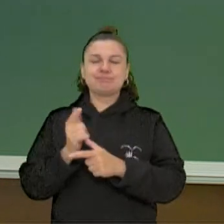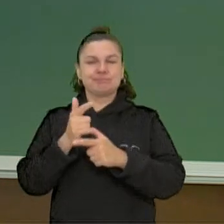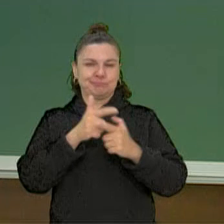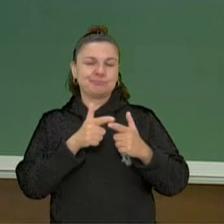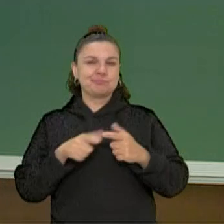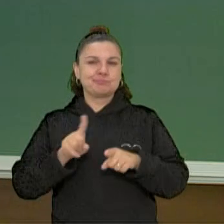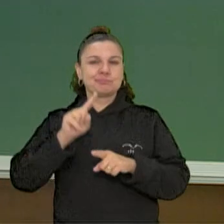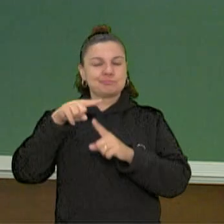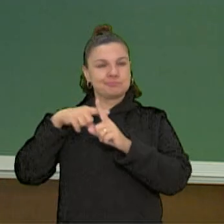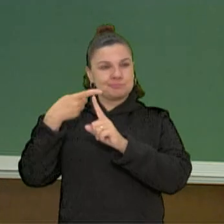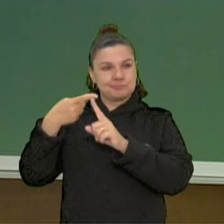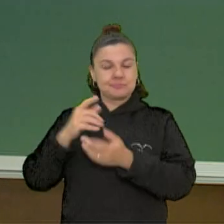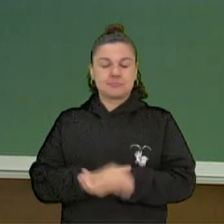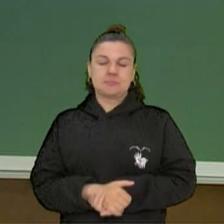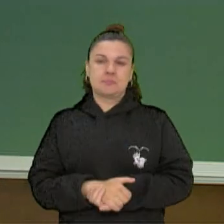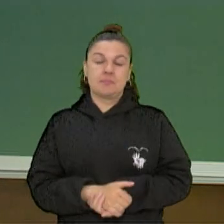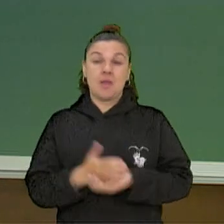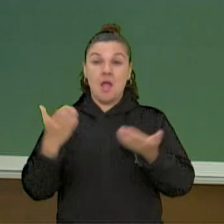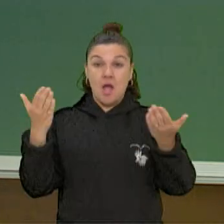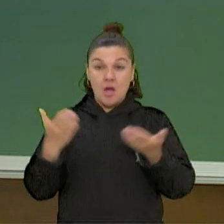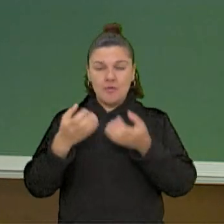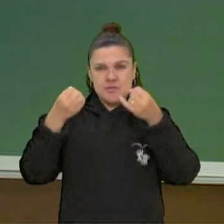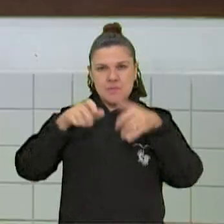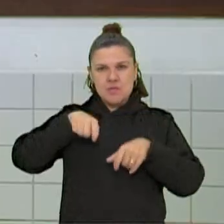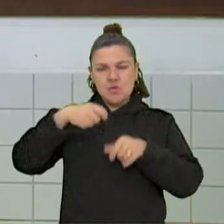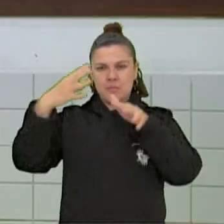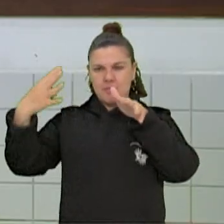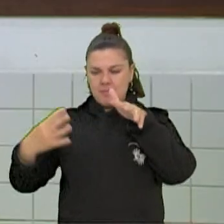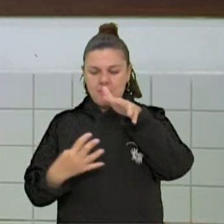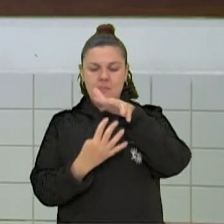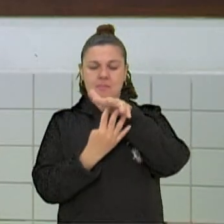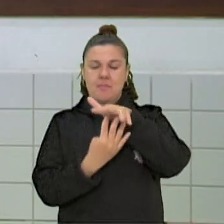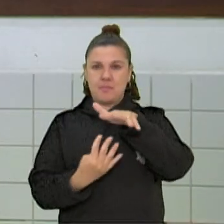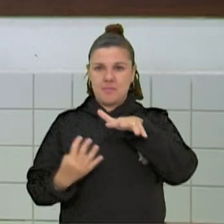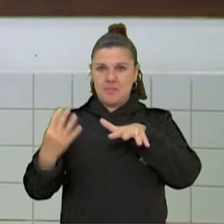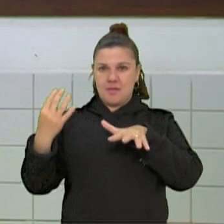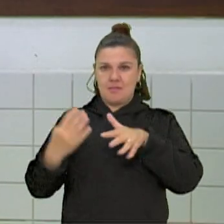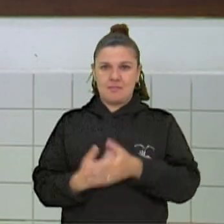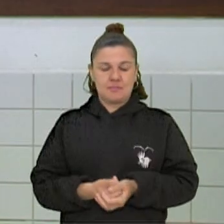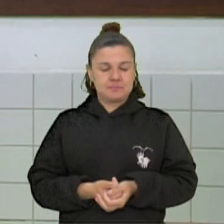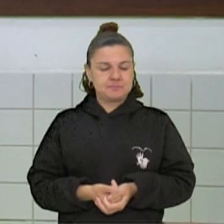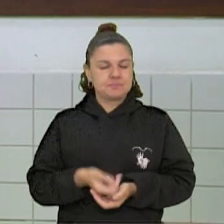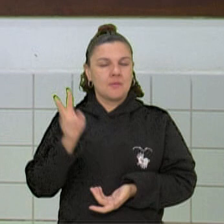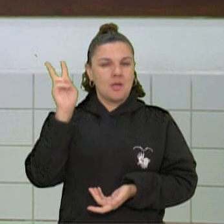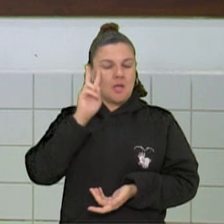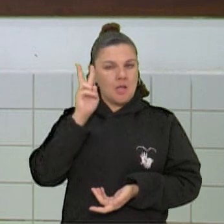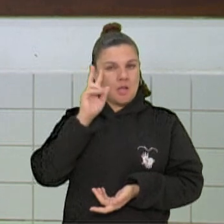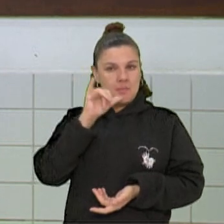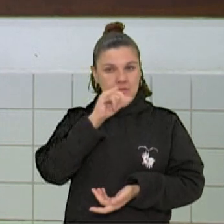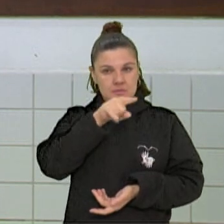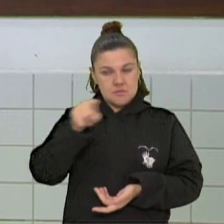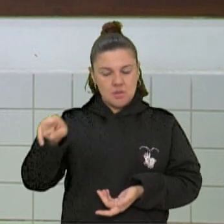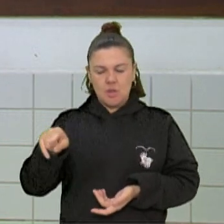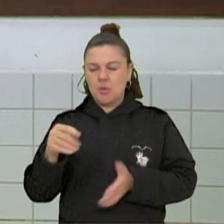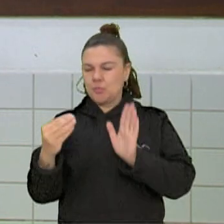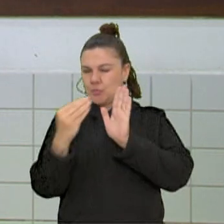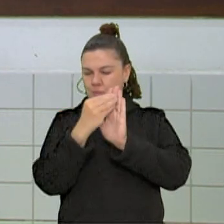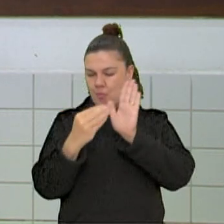problemas. Vamos falar um pouquinho sobre as migrações. Lembrando, eu não coloquei aqui na apresentação,